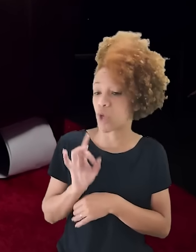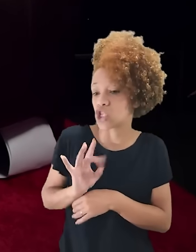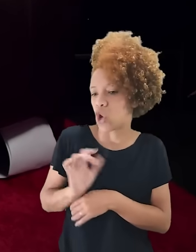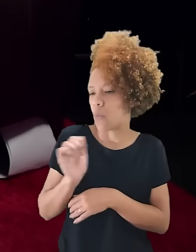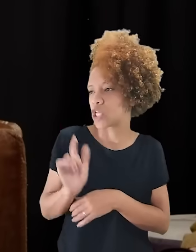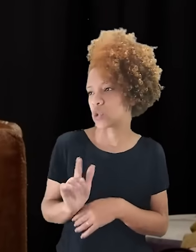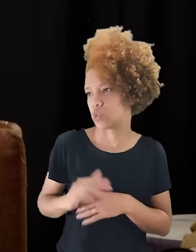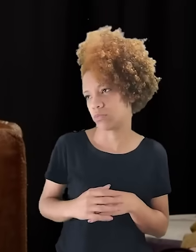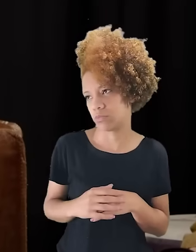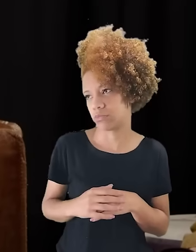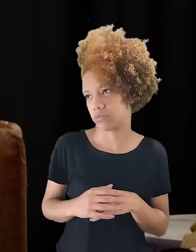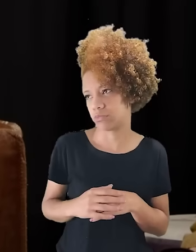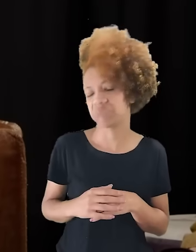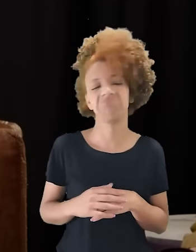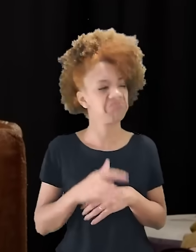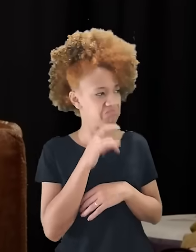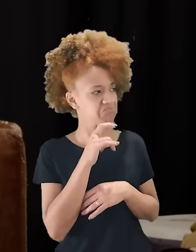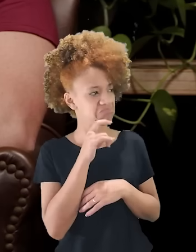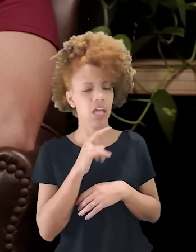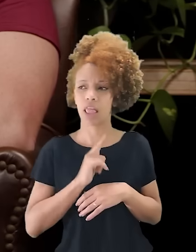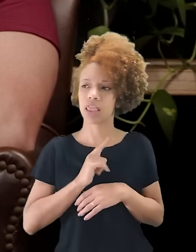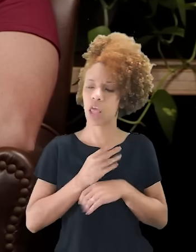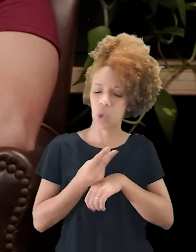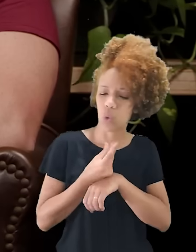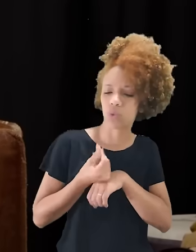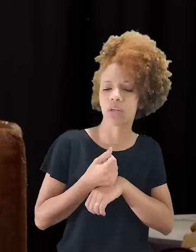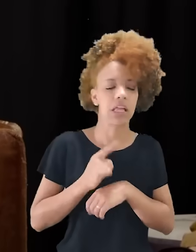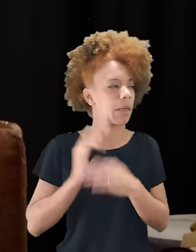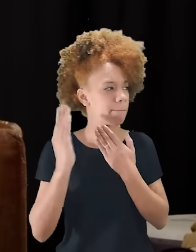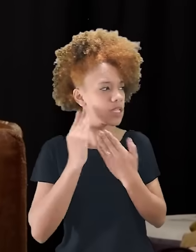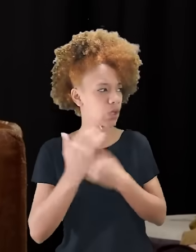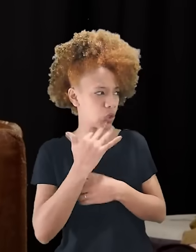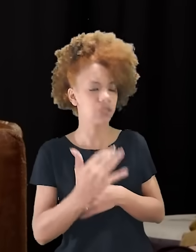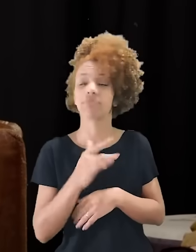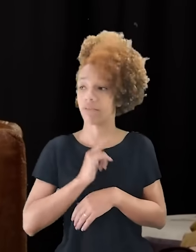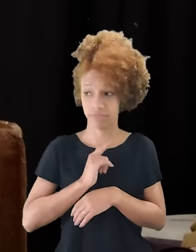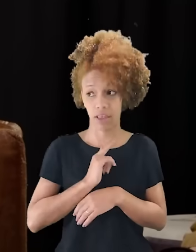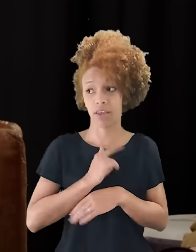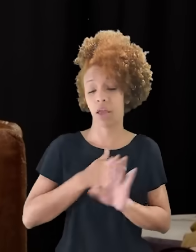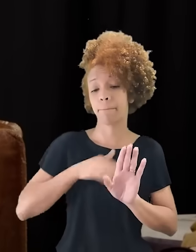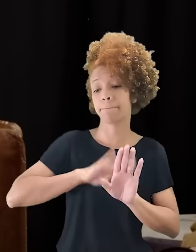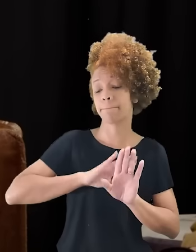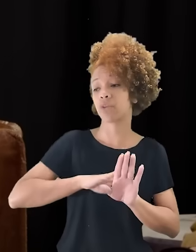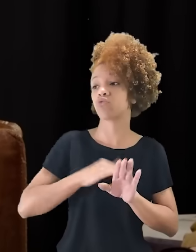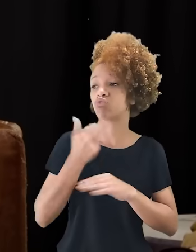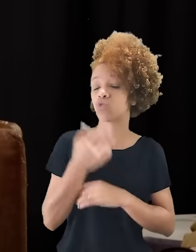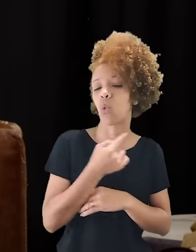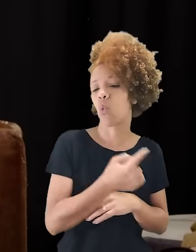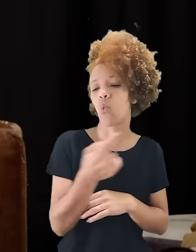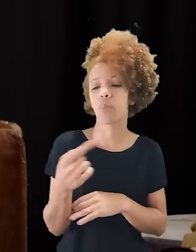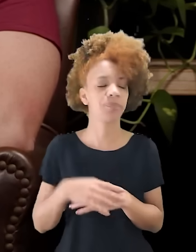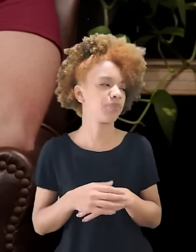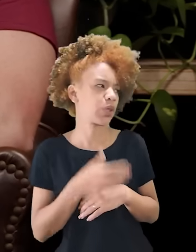sabe ele não é só um azul que interessante isso tem um sentimento por tem tem um sentimento por trás de cada